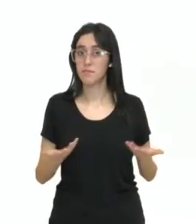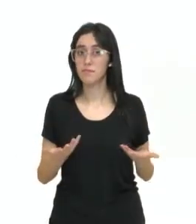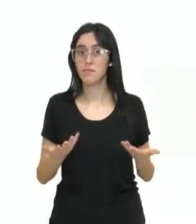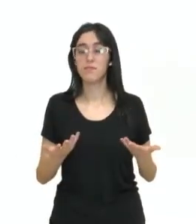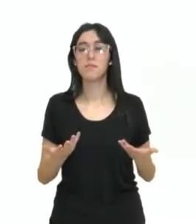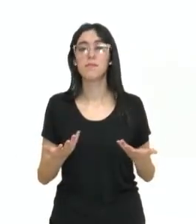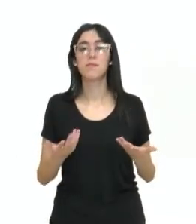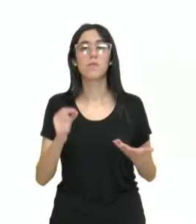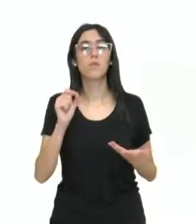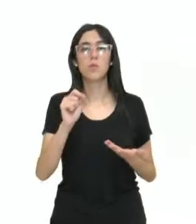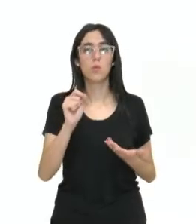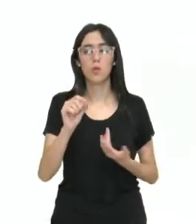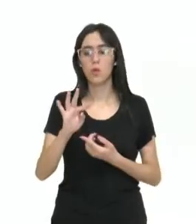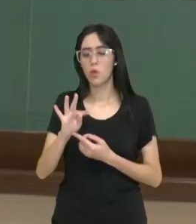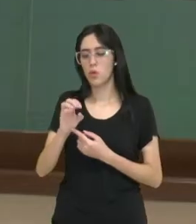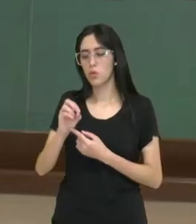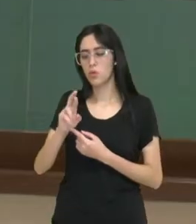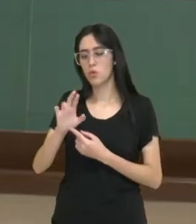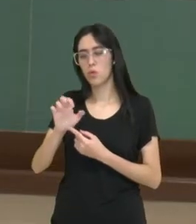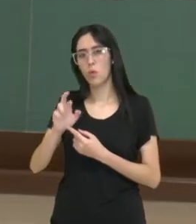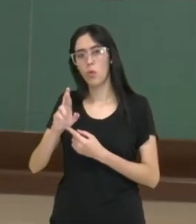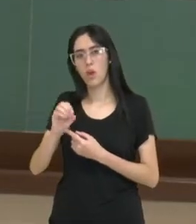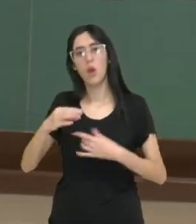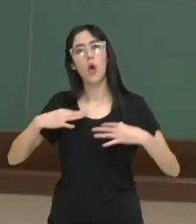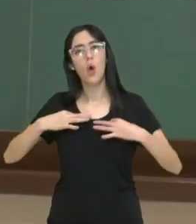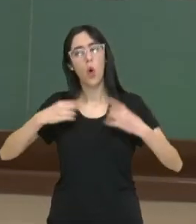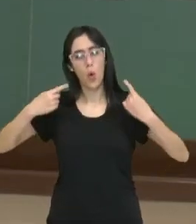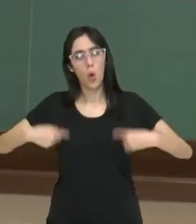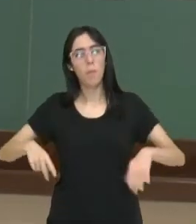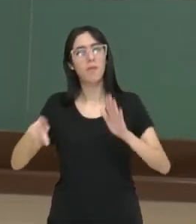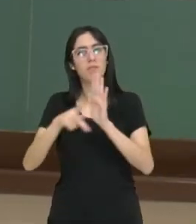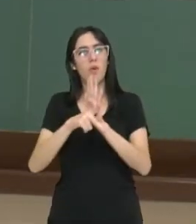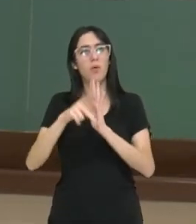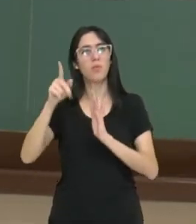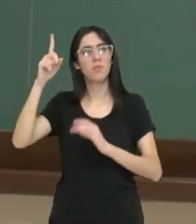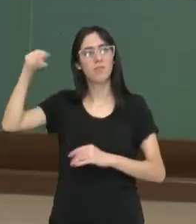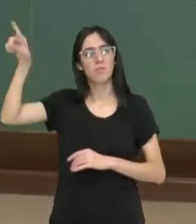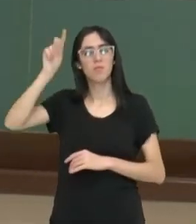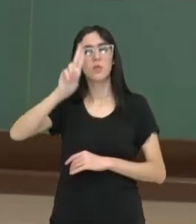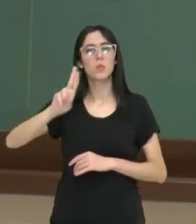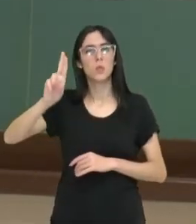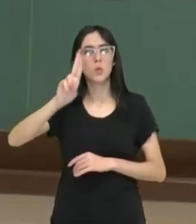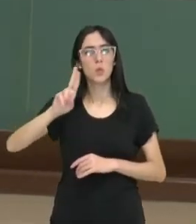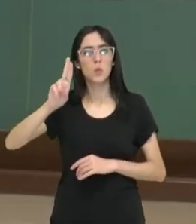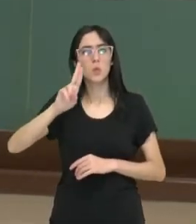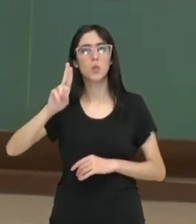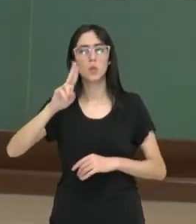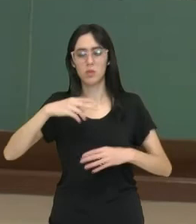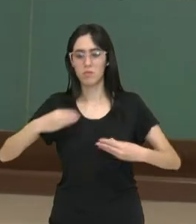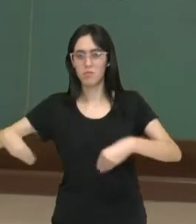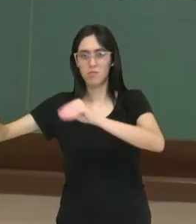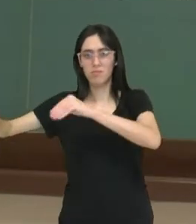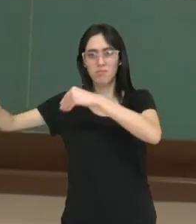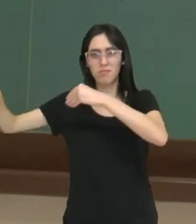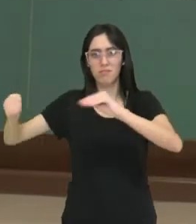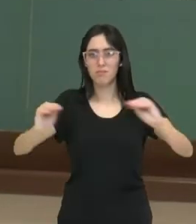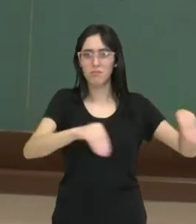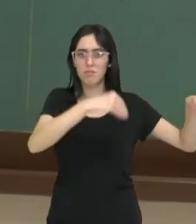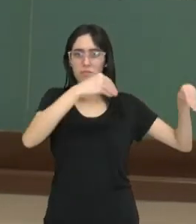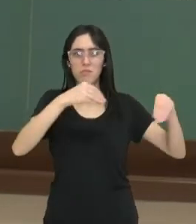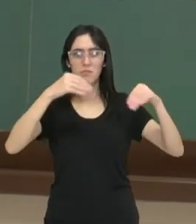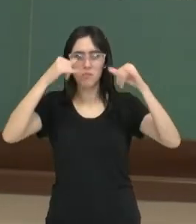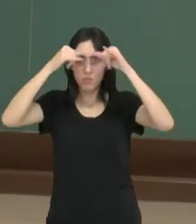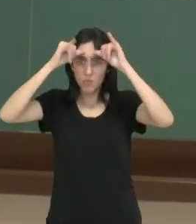gente, torero, o traje, né? O traje de torero, né? O capote, aquela capa, não, del toro,